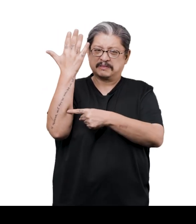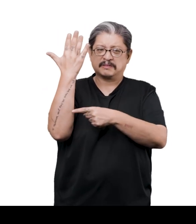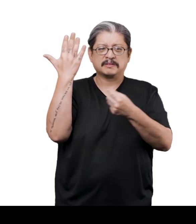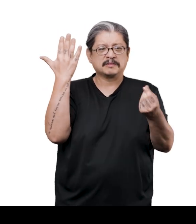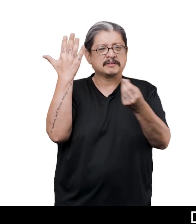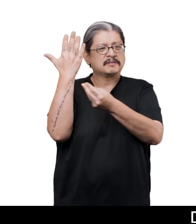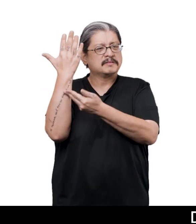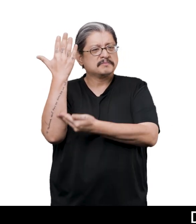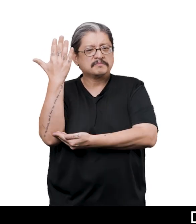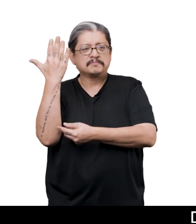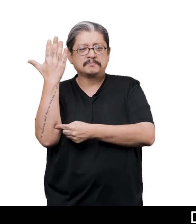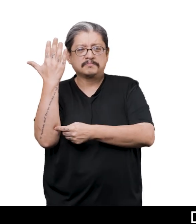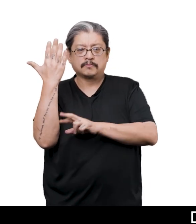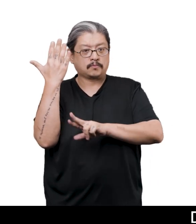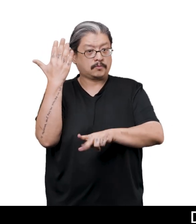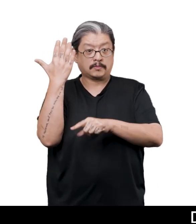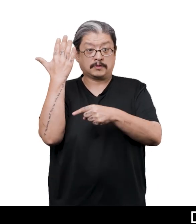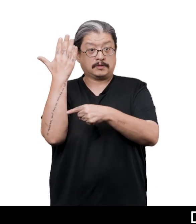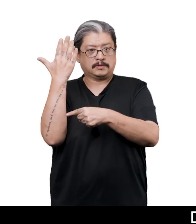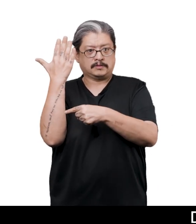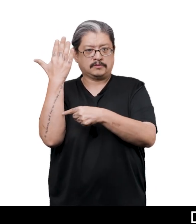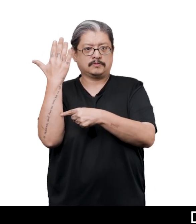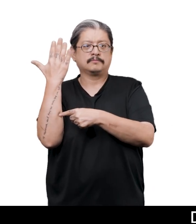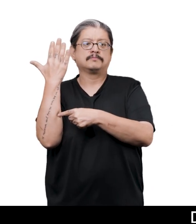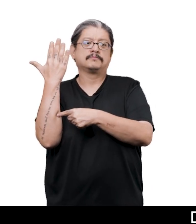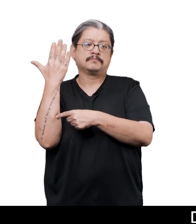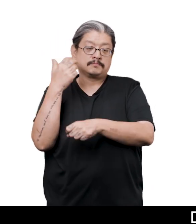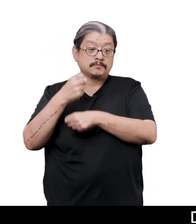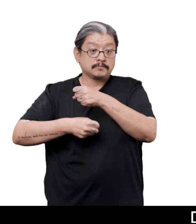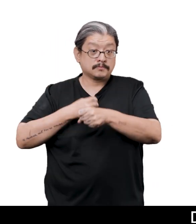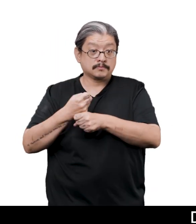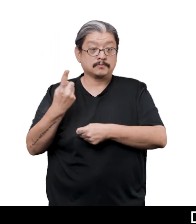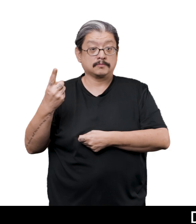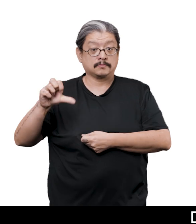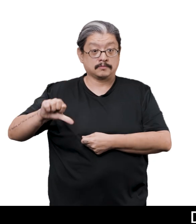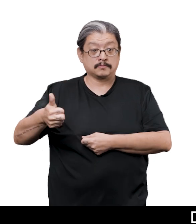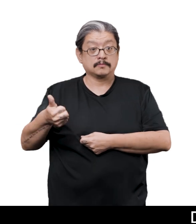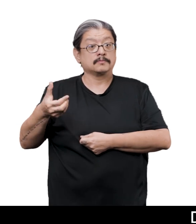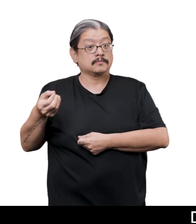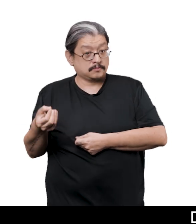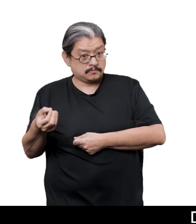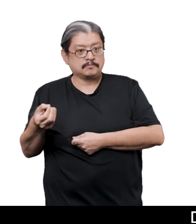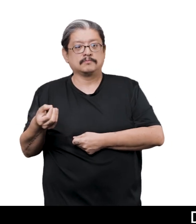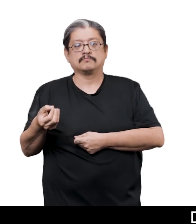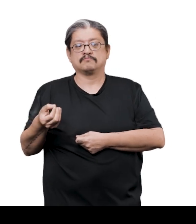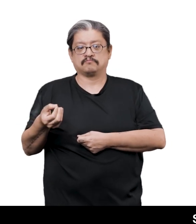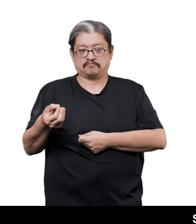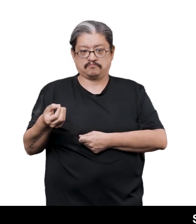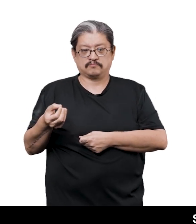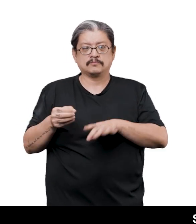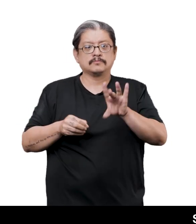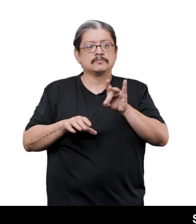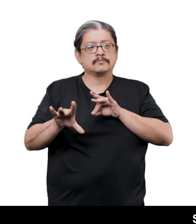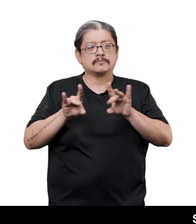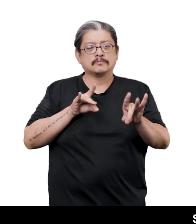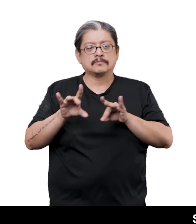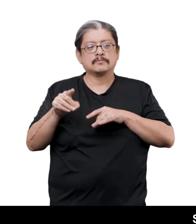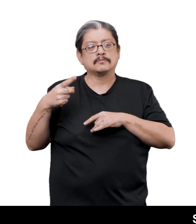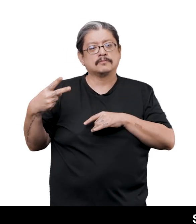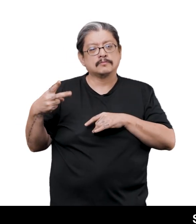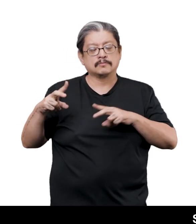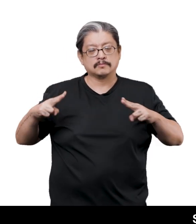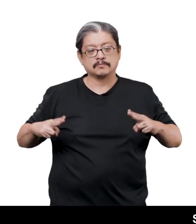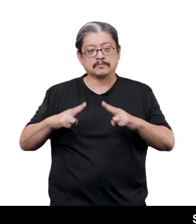por ela. Durante toda a década de 1960, seu ateliê na capital francesa se tornou um